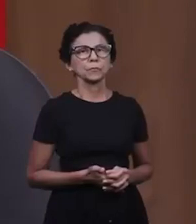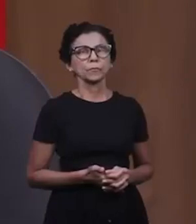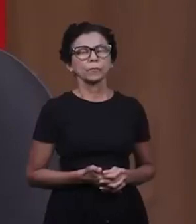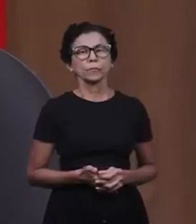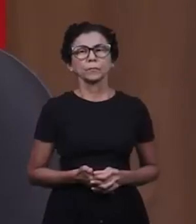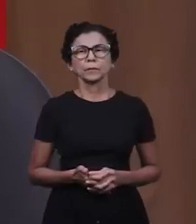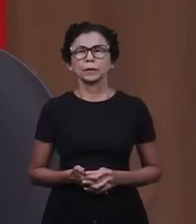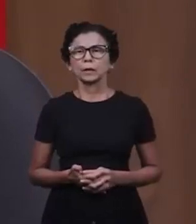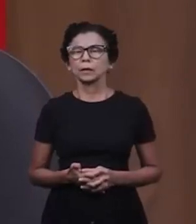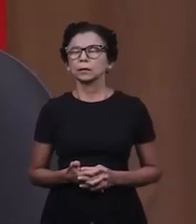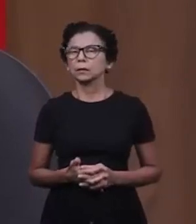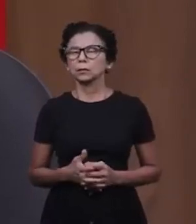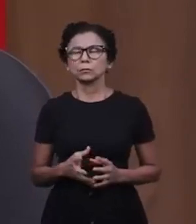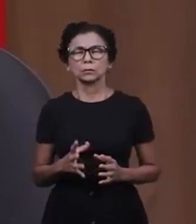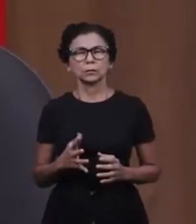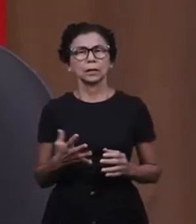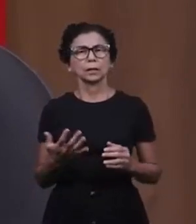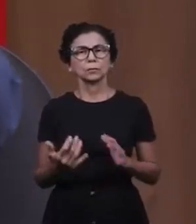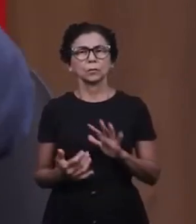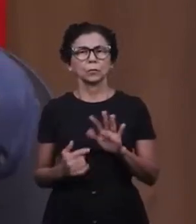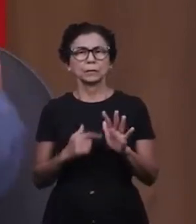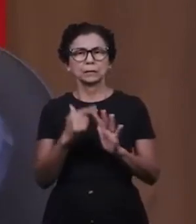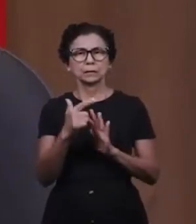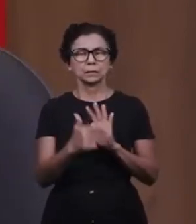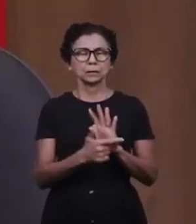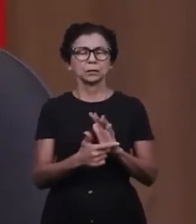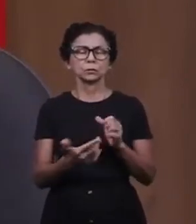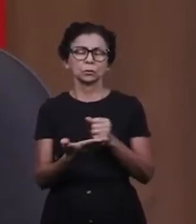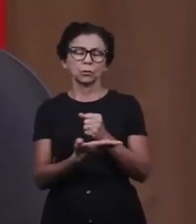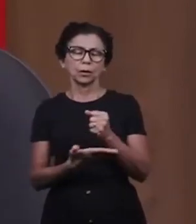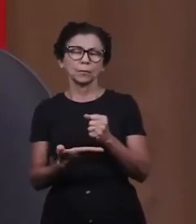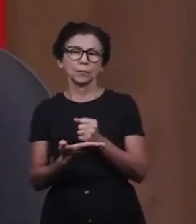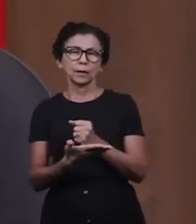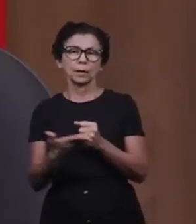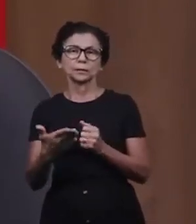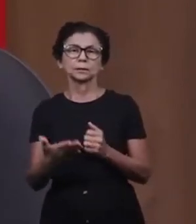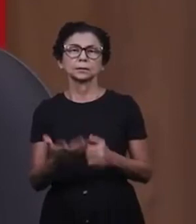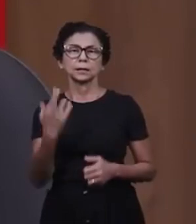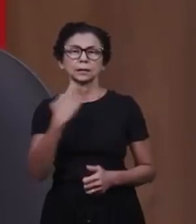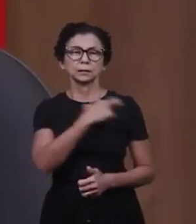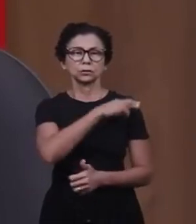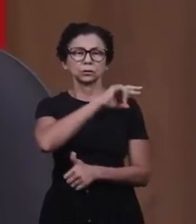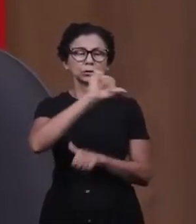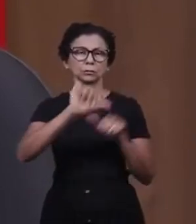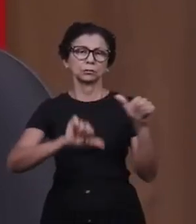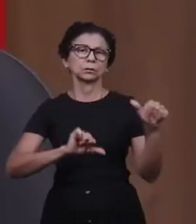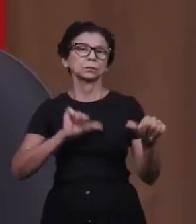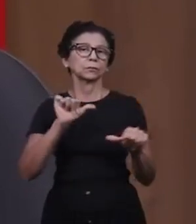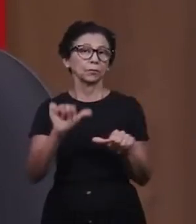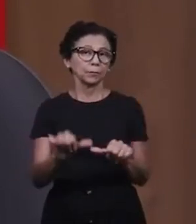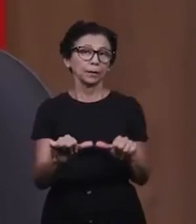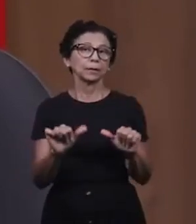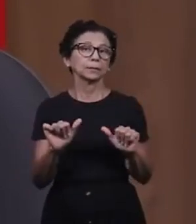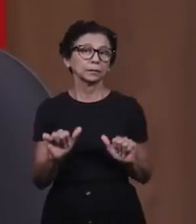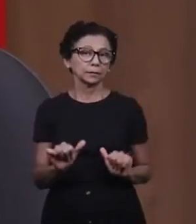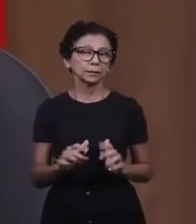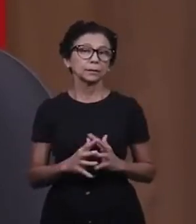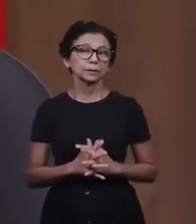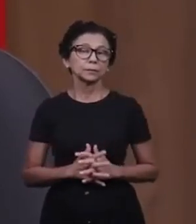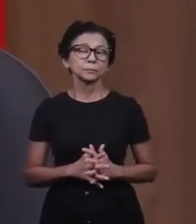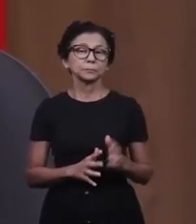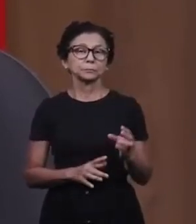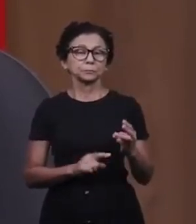a base toda da reforma religiosa, quando abre a Bíblia para o mundo falando sobre esses assuntos iniciais. Mas esses